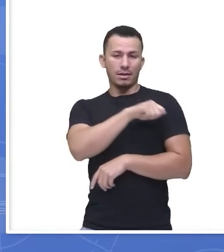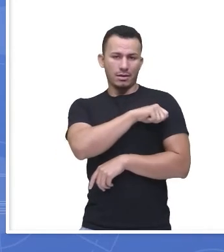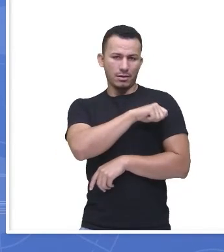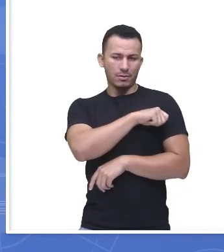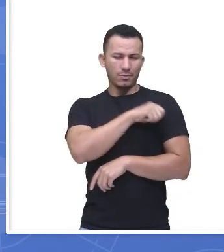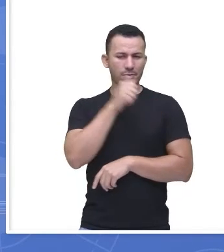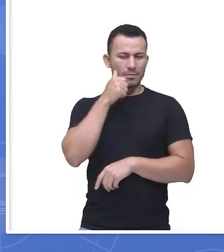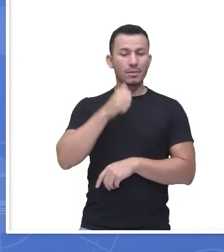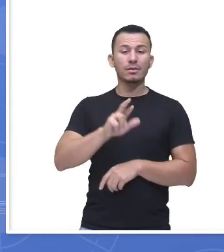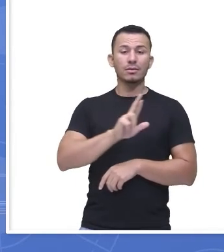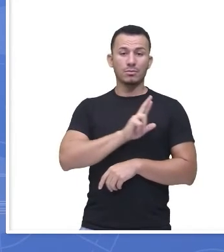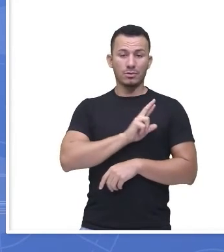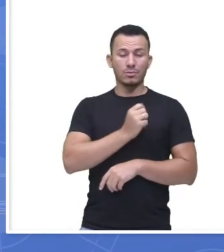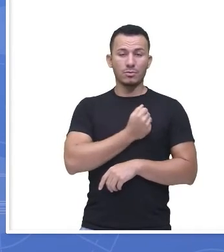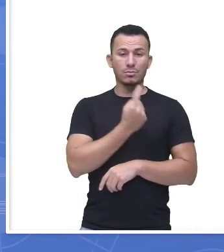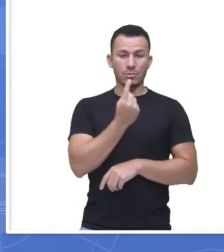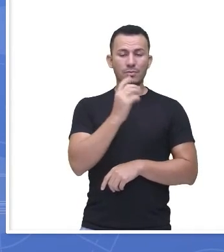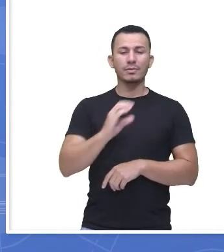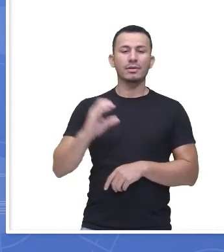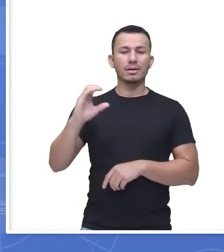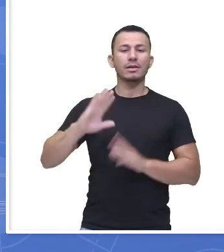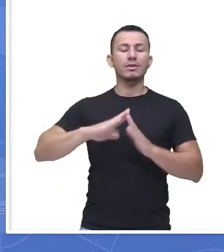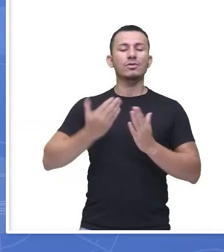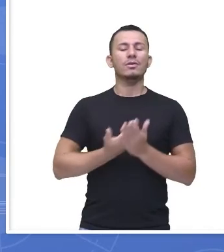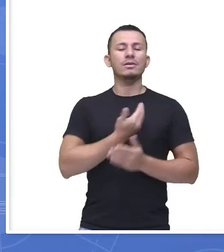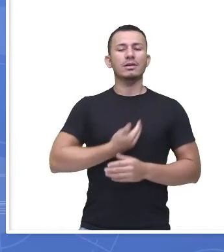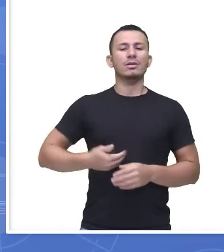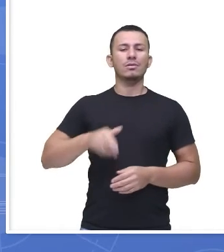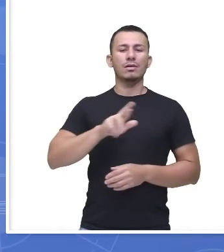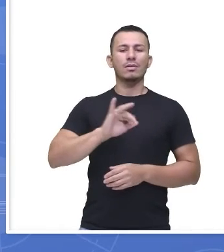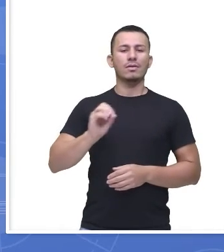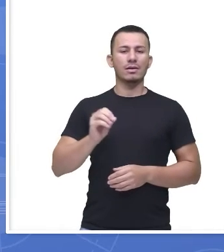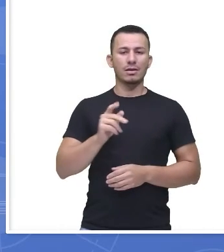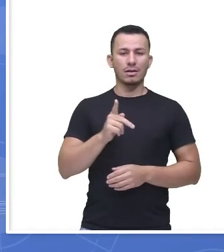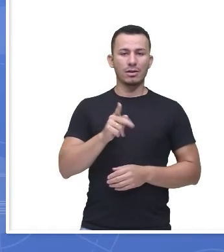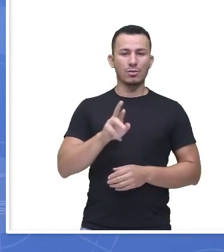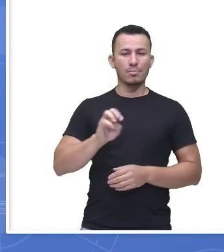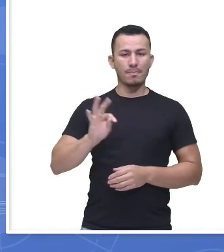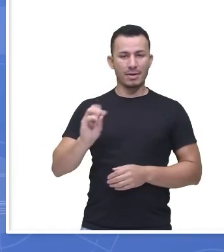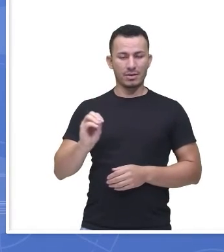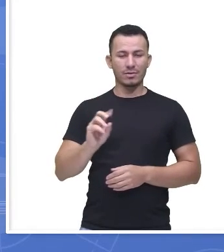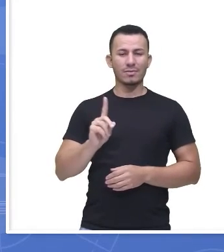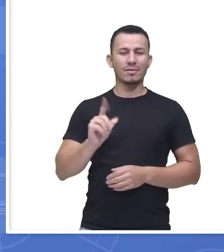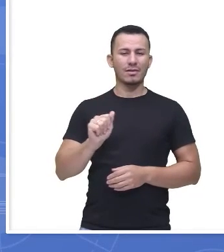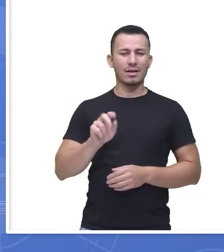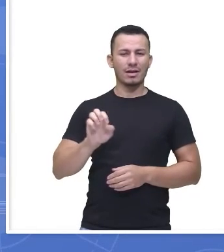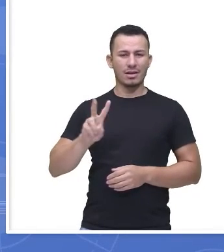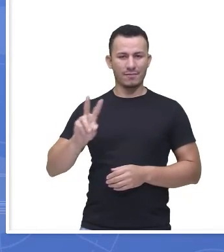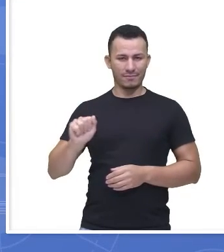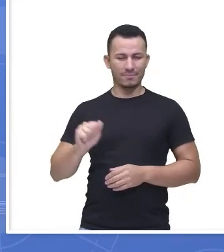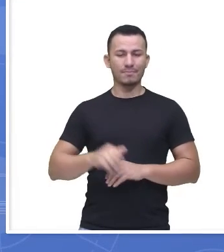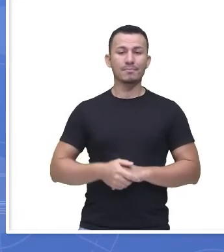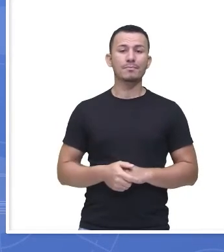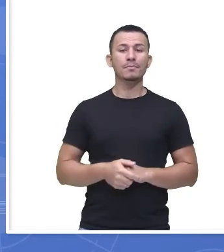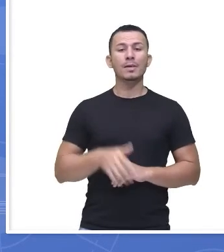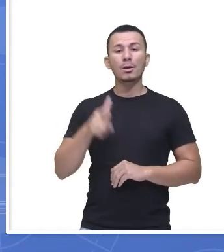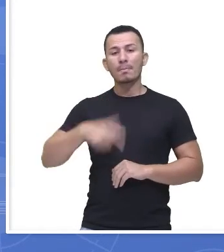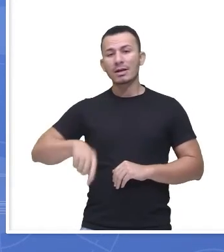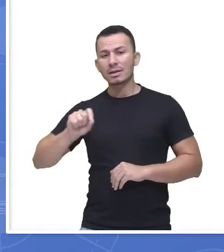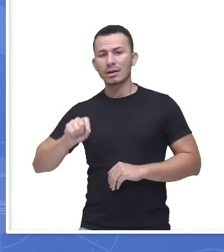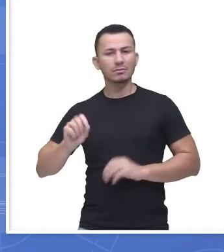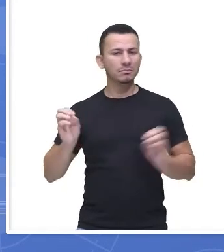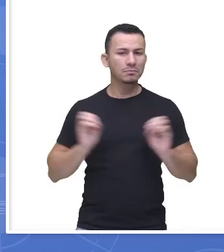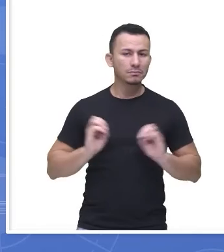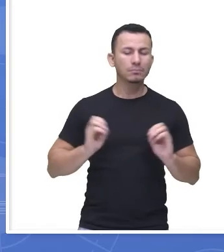ele é da Escola Estadual Rio Preto da Eva. Muito bem, Gabrieli. Vamos, ter mais alguma? Não, então